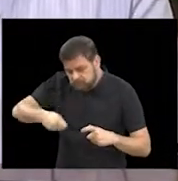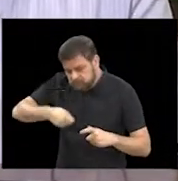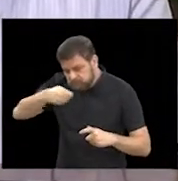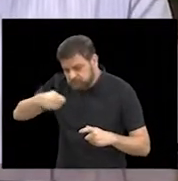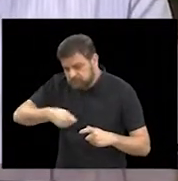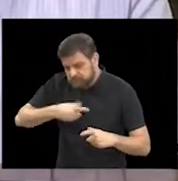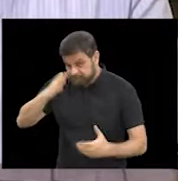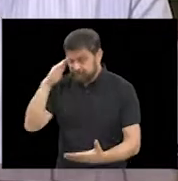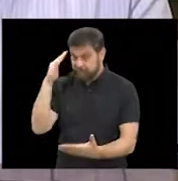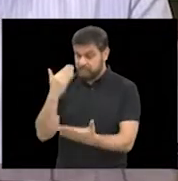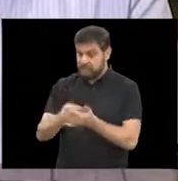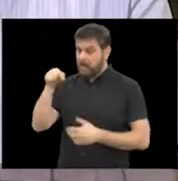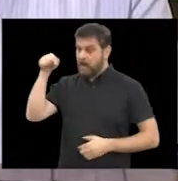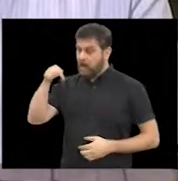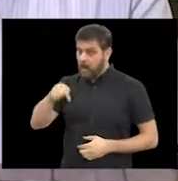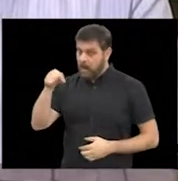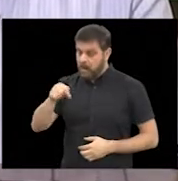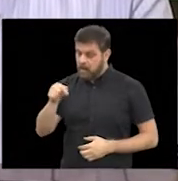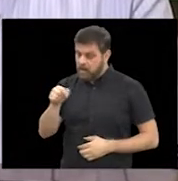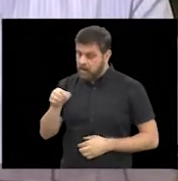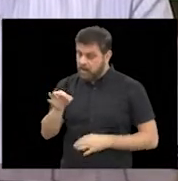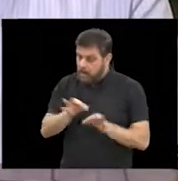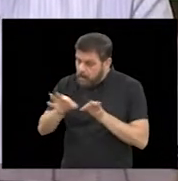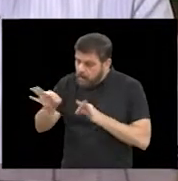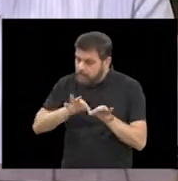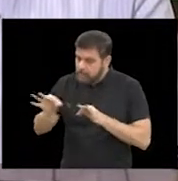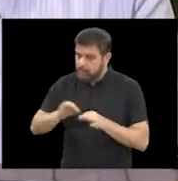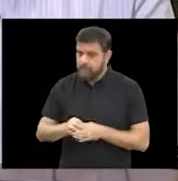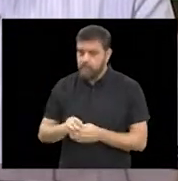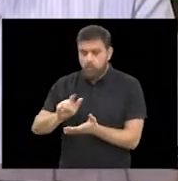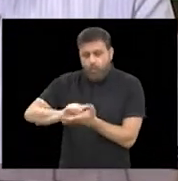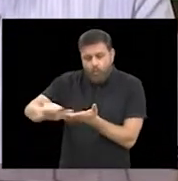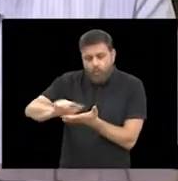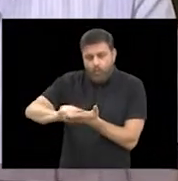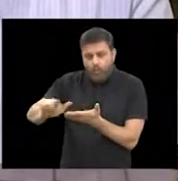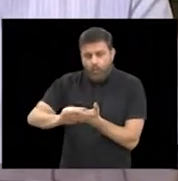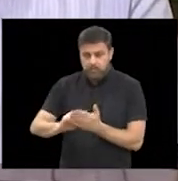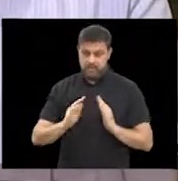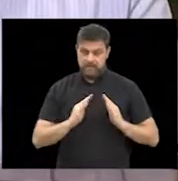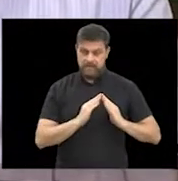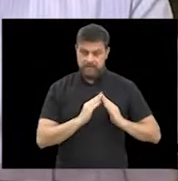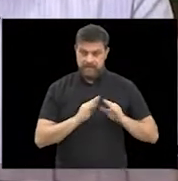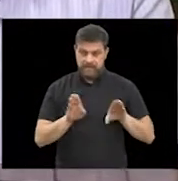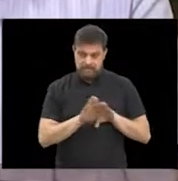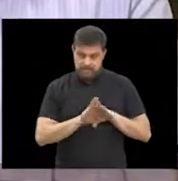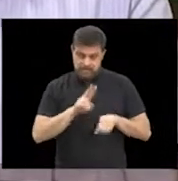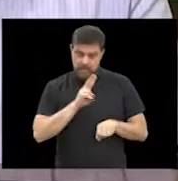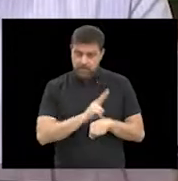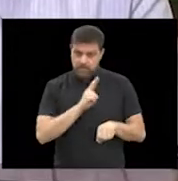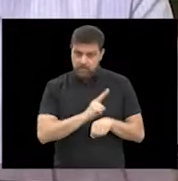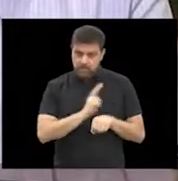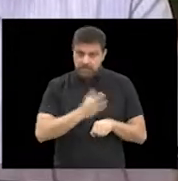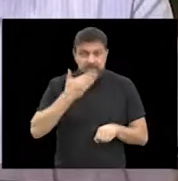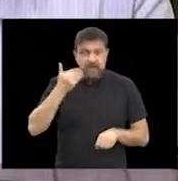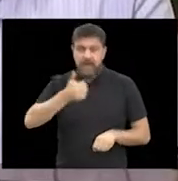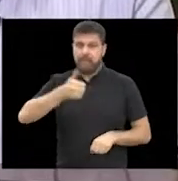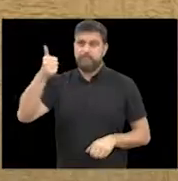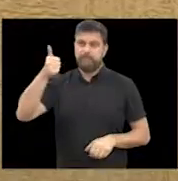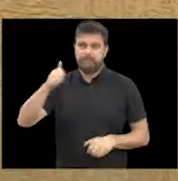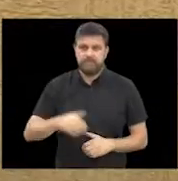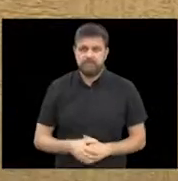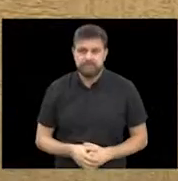tendo confiança de que aquele trabalho é bem feito. E em casa fazer em casa fazer o melhor possível. Tá, né?